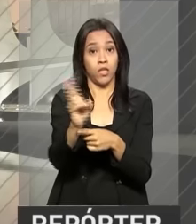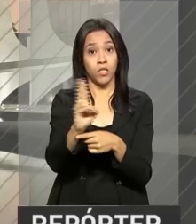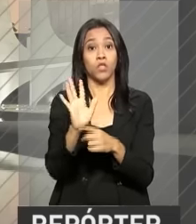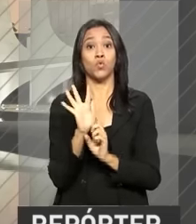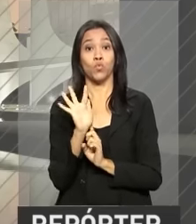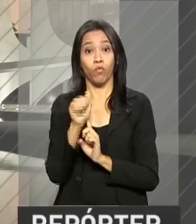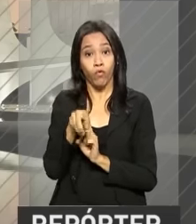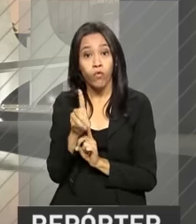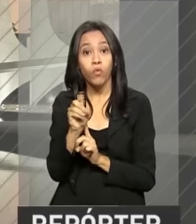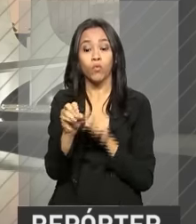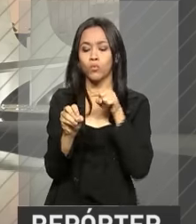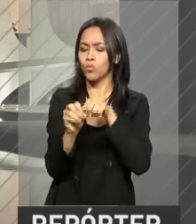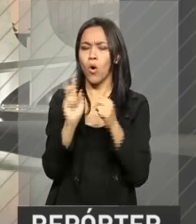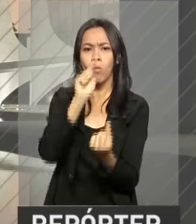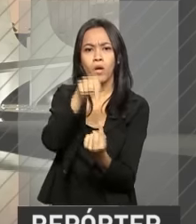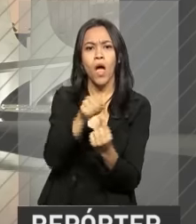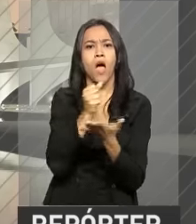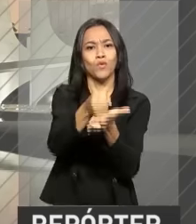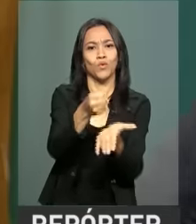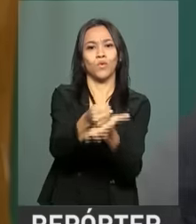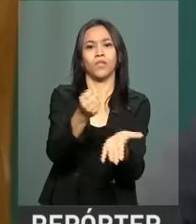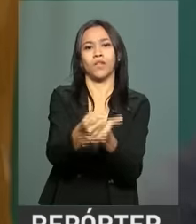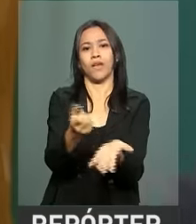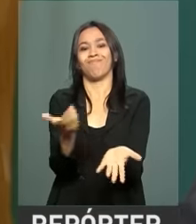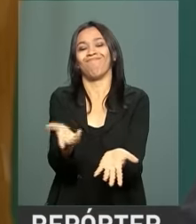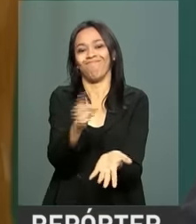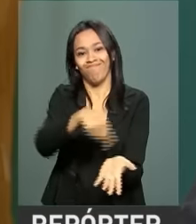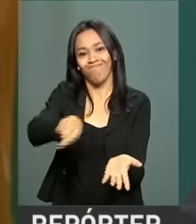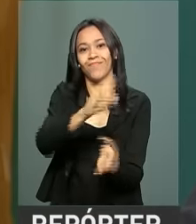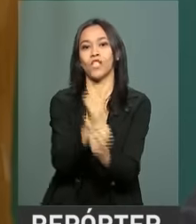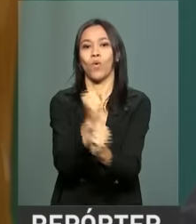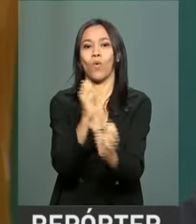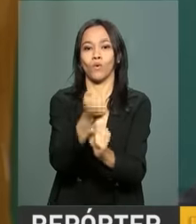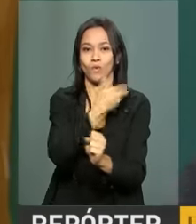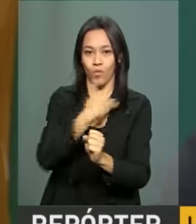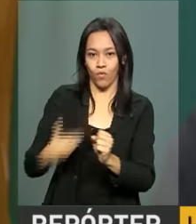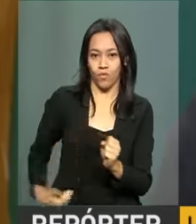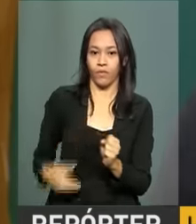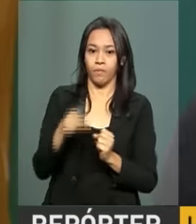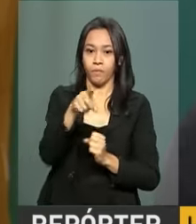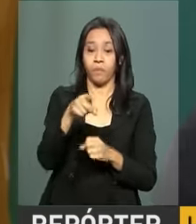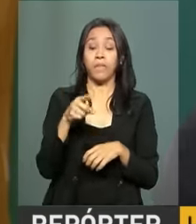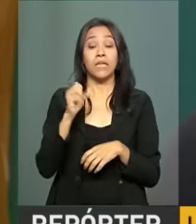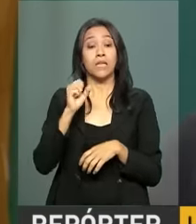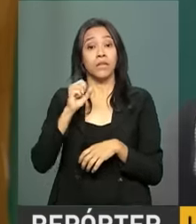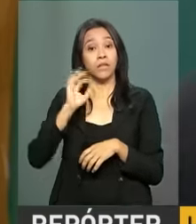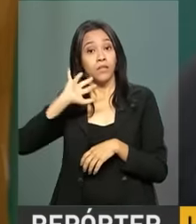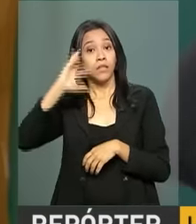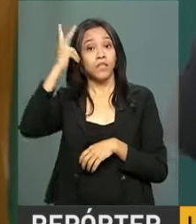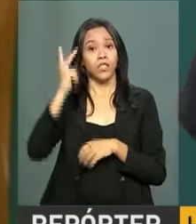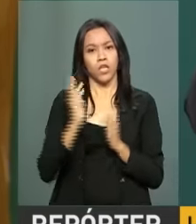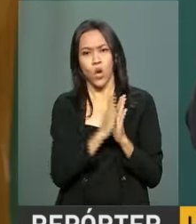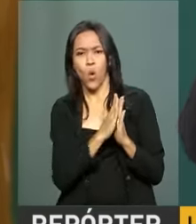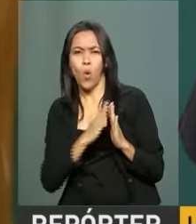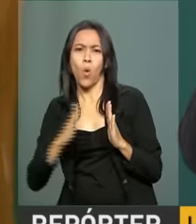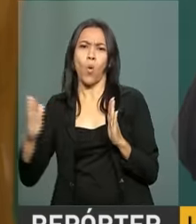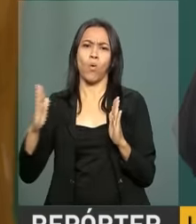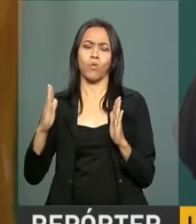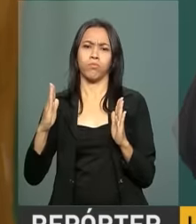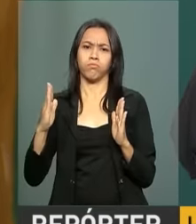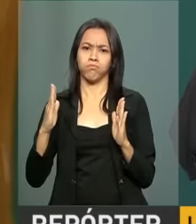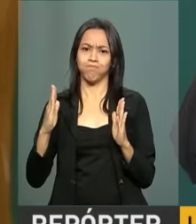soberano para ajudar nas contas públicas na medida que se tome decisões de longo prazo que sejam consistentes e